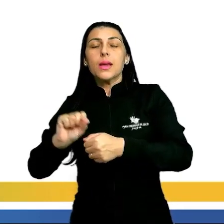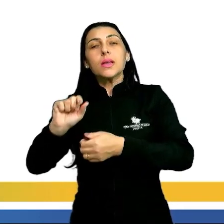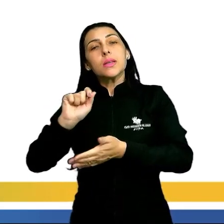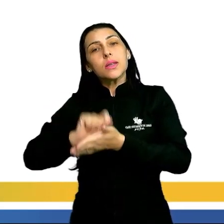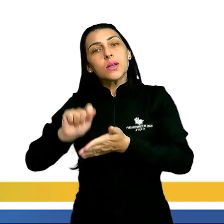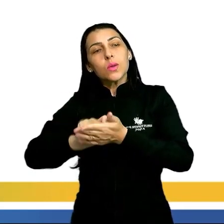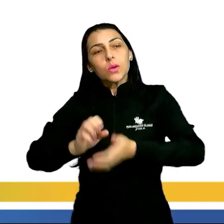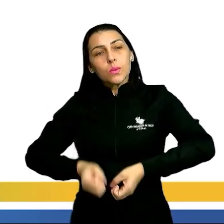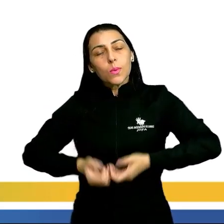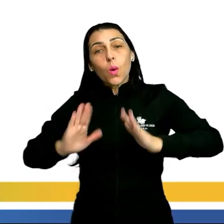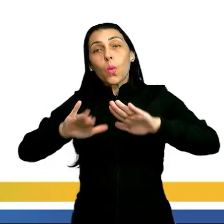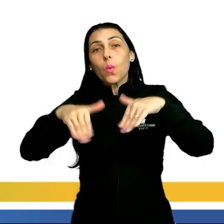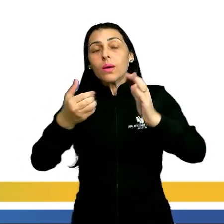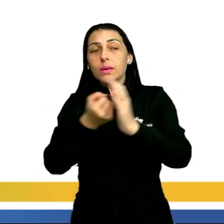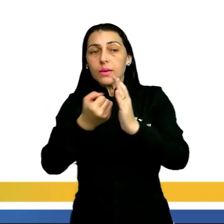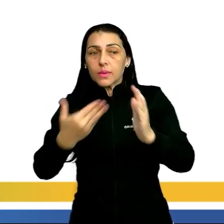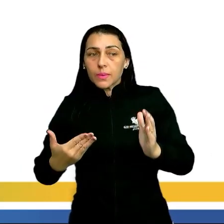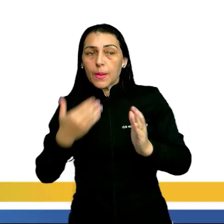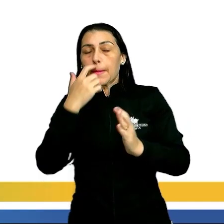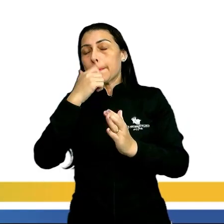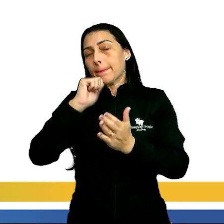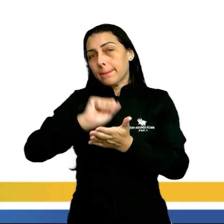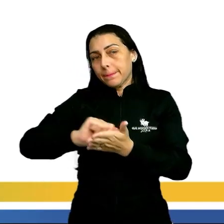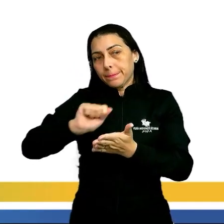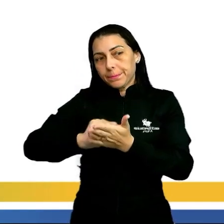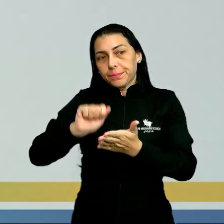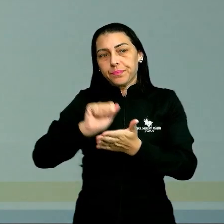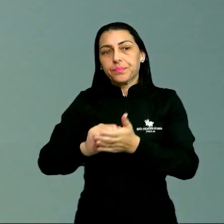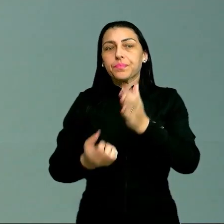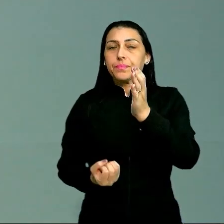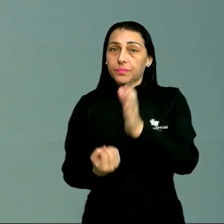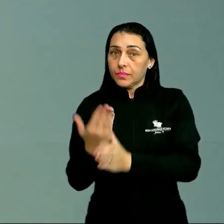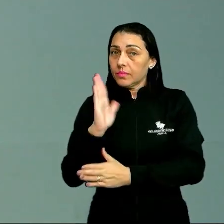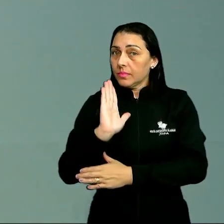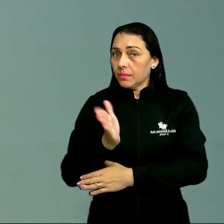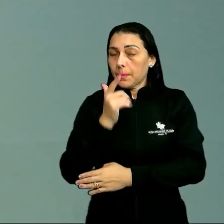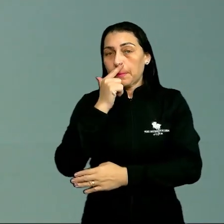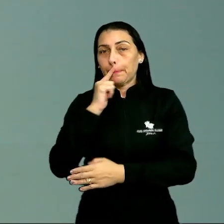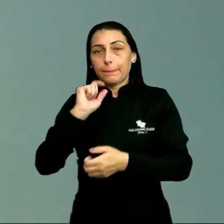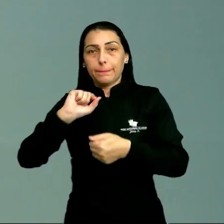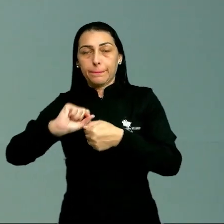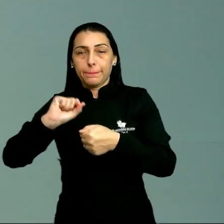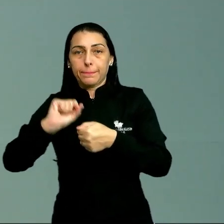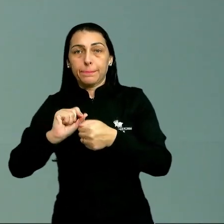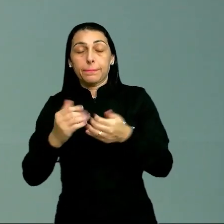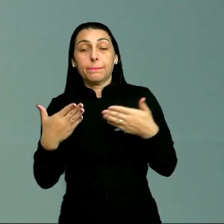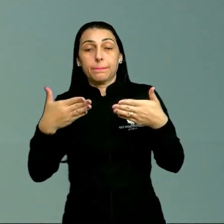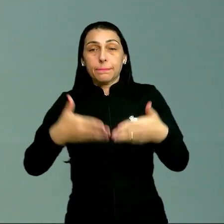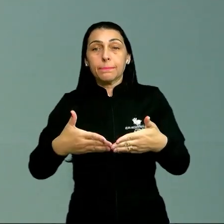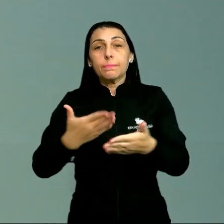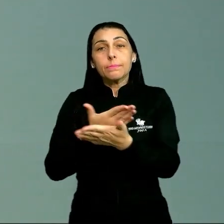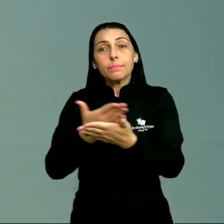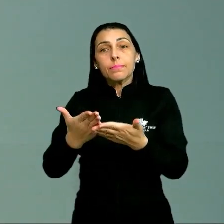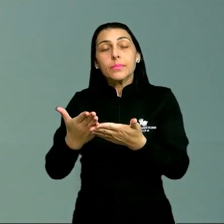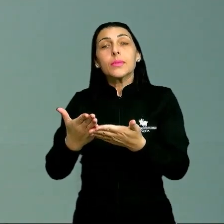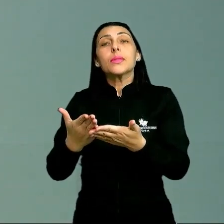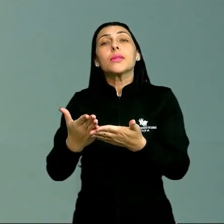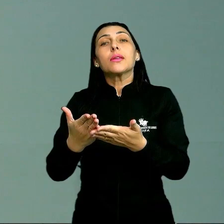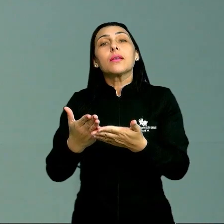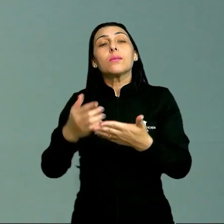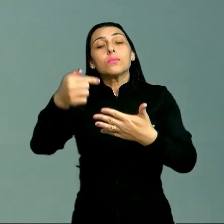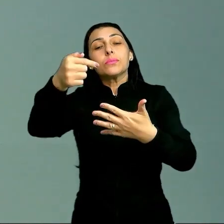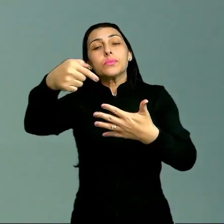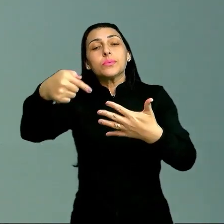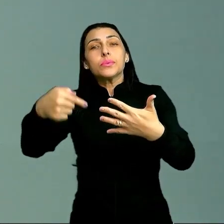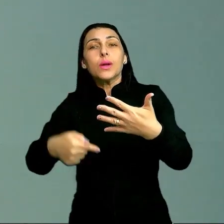são as características desse escritor? Como eu já fiz essa ênfase no início, a